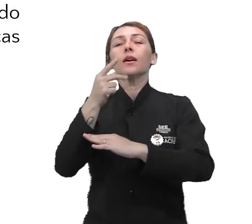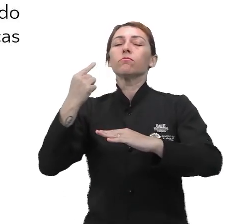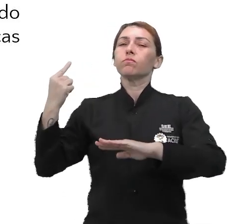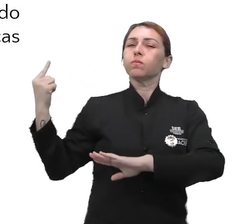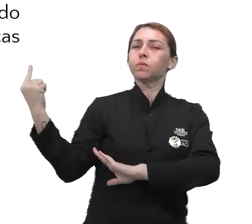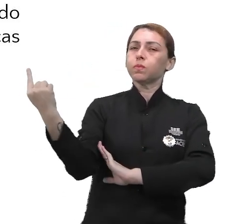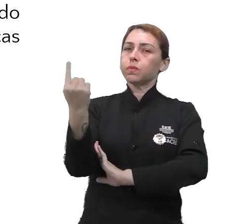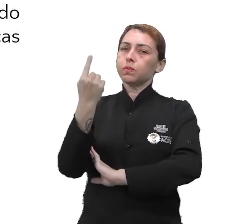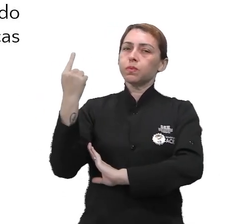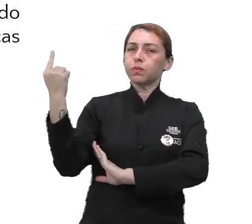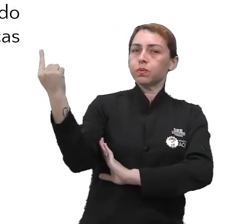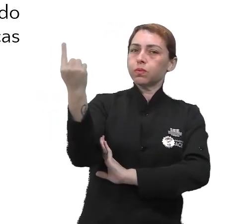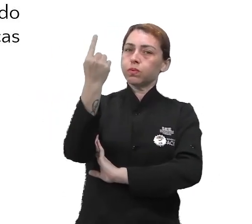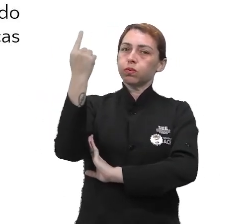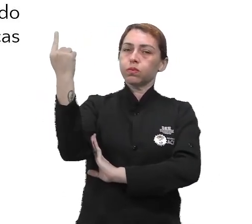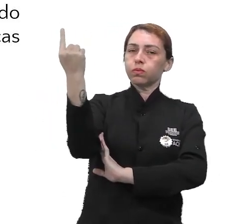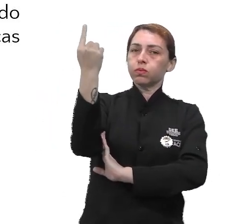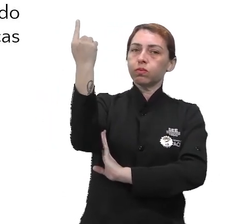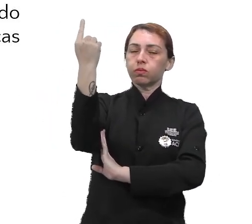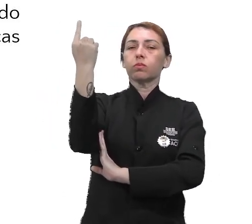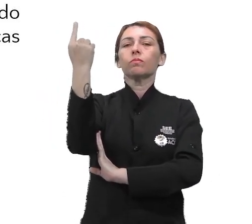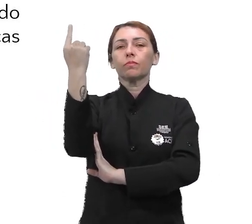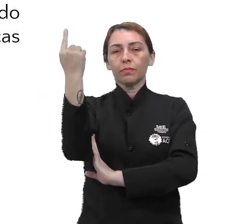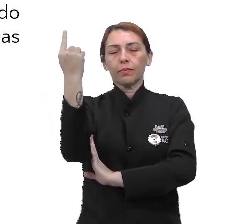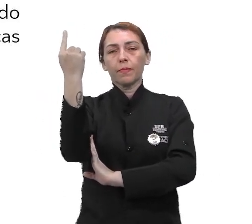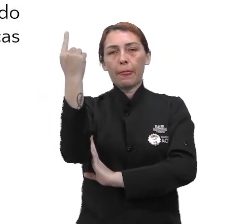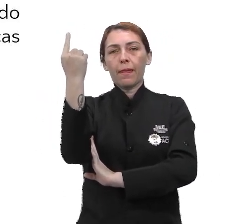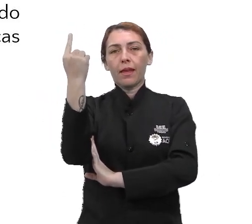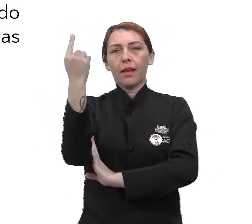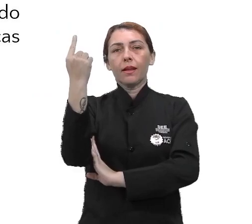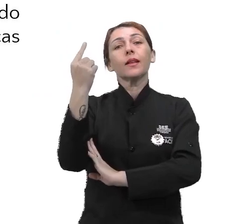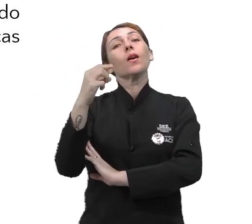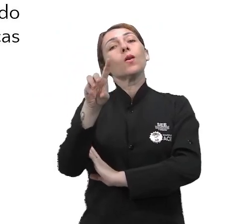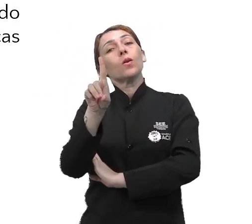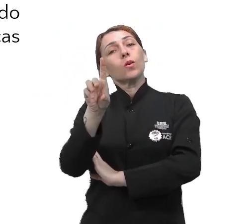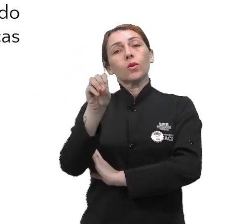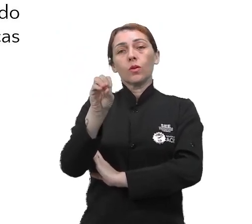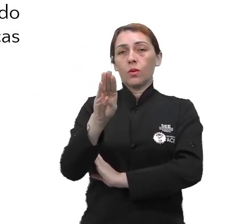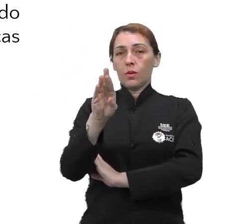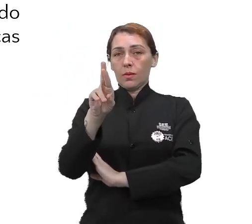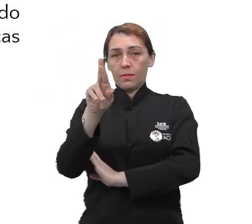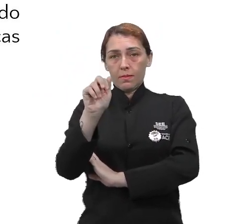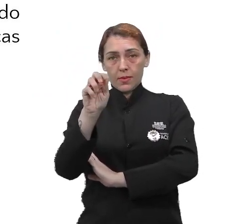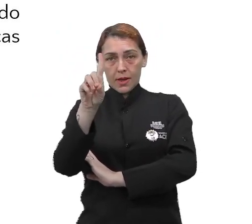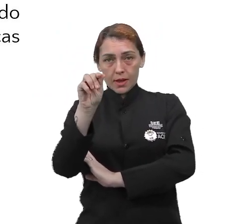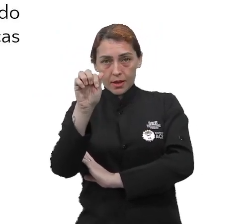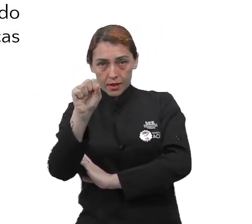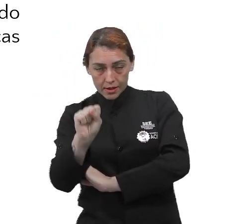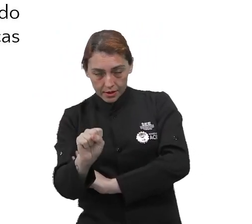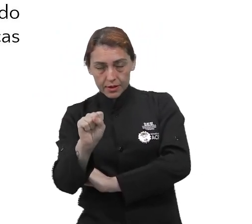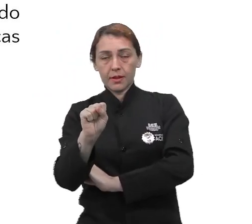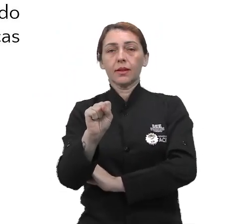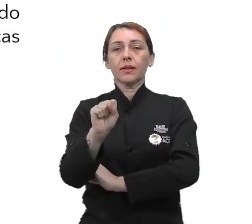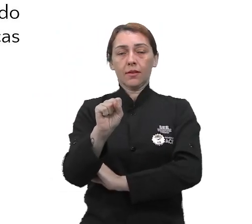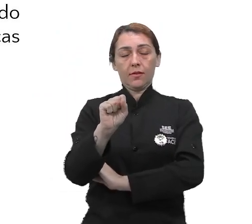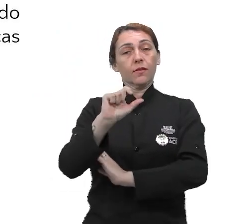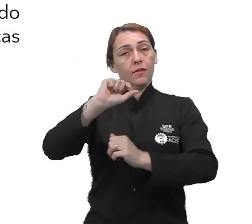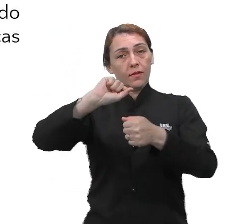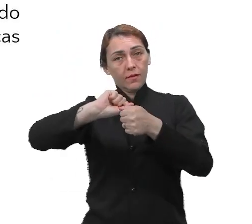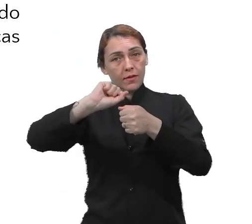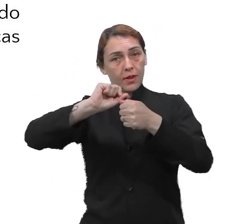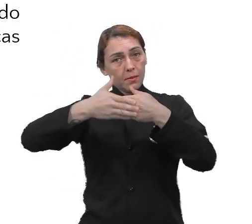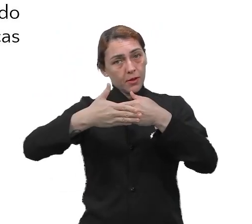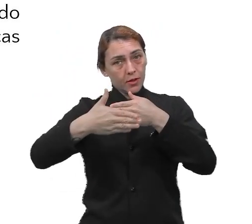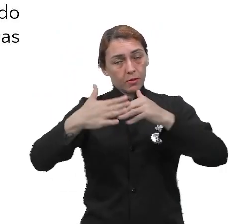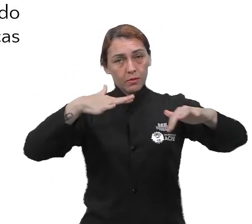né? Têm as altitudes bem elevadas, na verdade. São dobradas, como eu falei para vocês, dos dobramentos modernos, formadas a